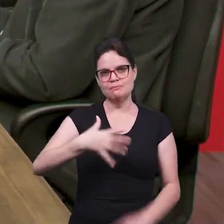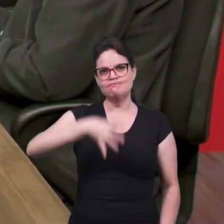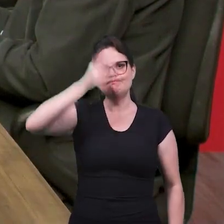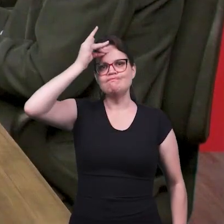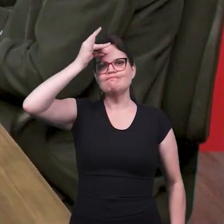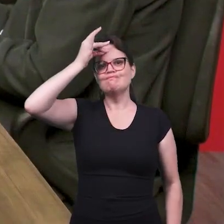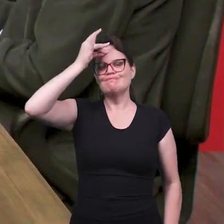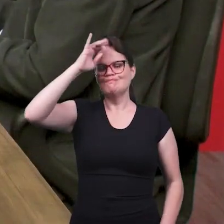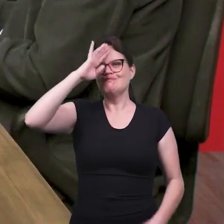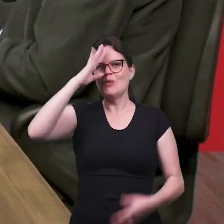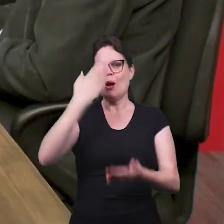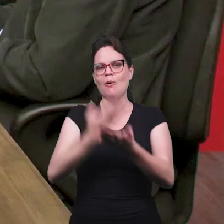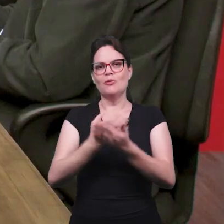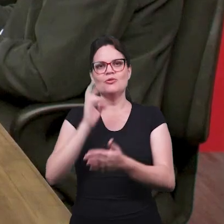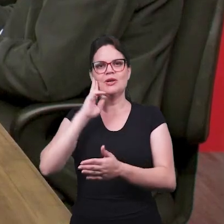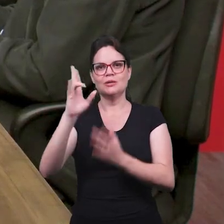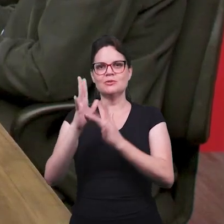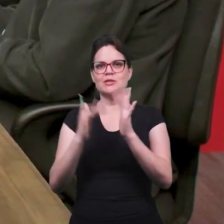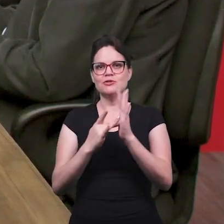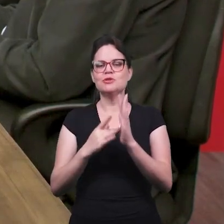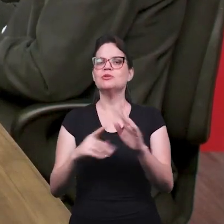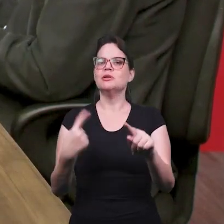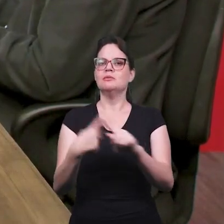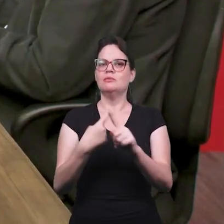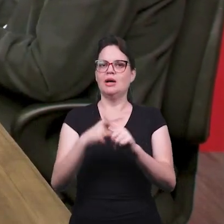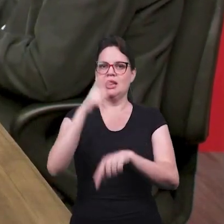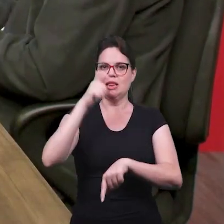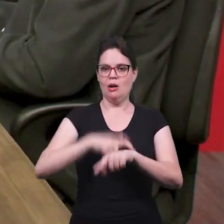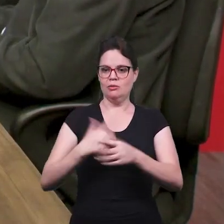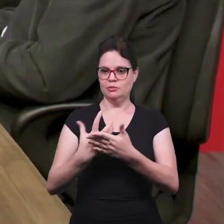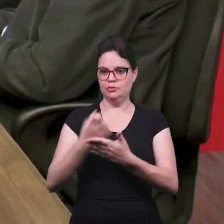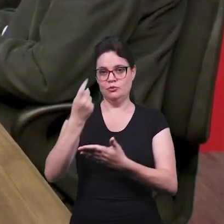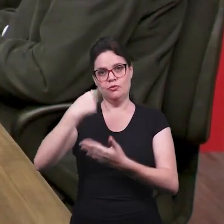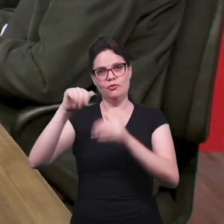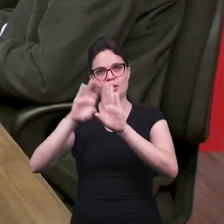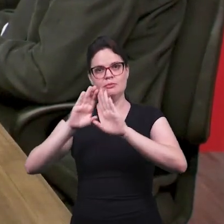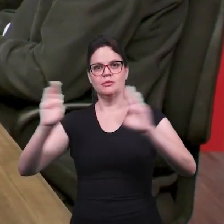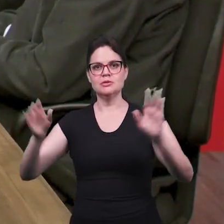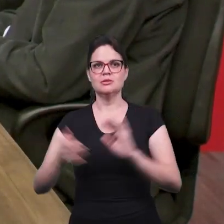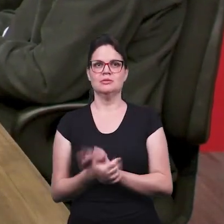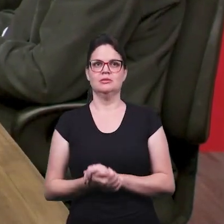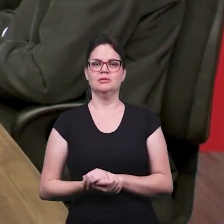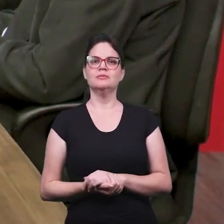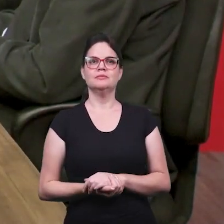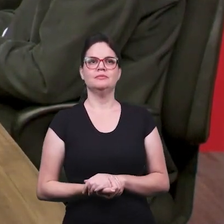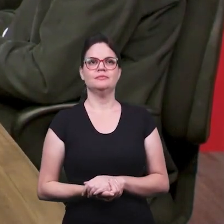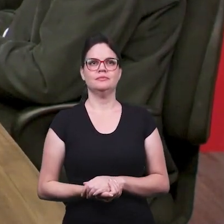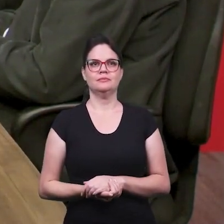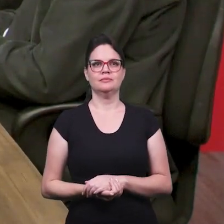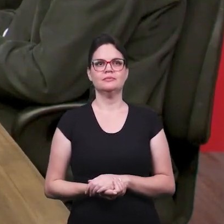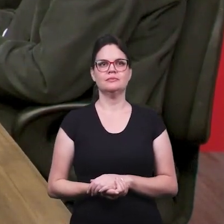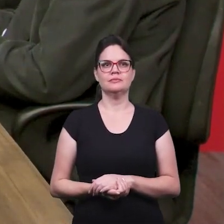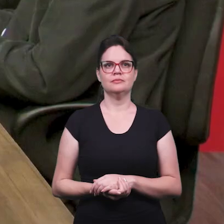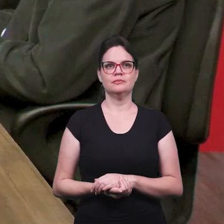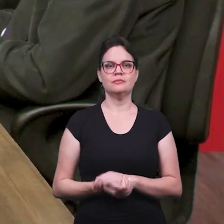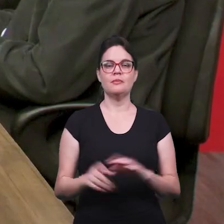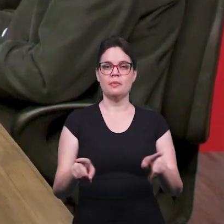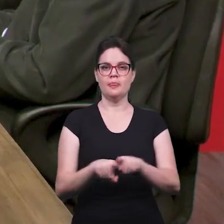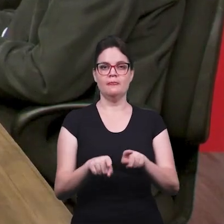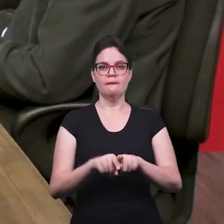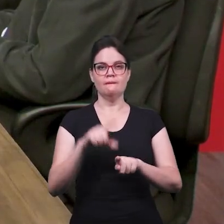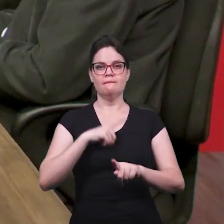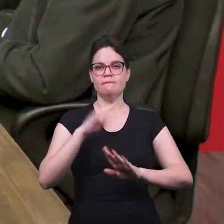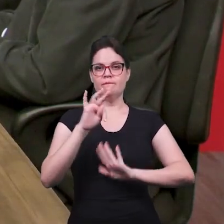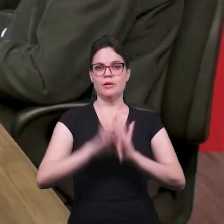da grande tribulação, das grandes aflições. Trombetas e festas que nós estamos vivendo. E é um texto também, Romanos